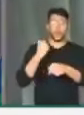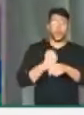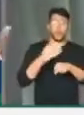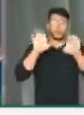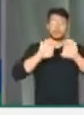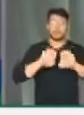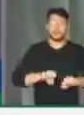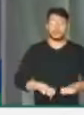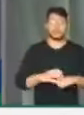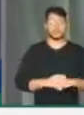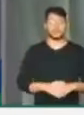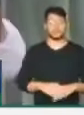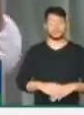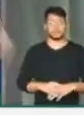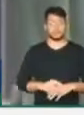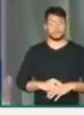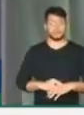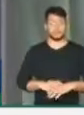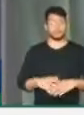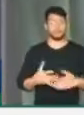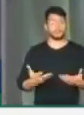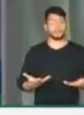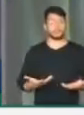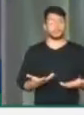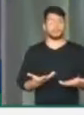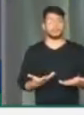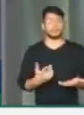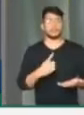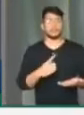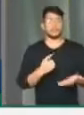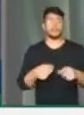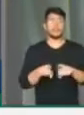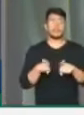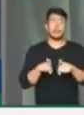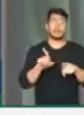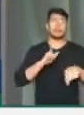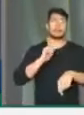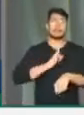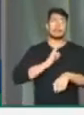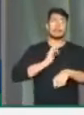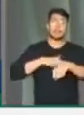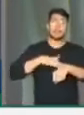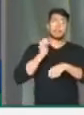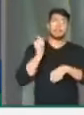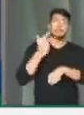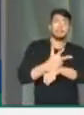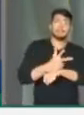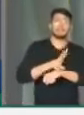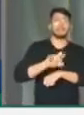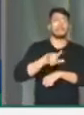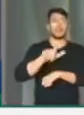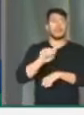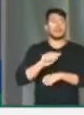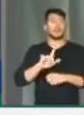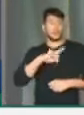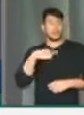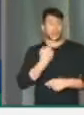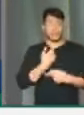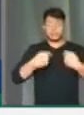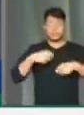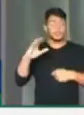infraestrutura e cadeias de produção, gerar emprego. Nós precisamos aqui transferir imediatamente renda para a